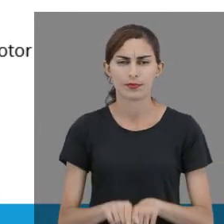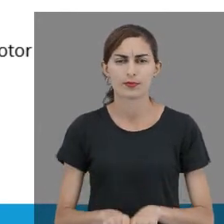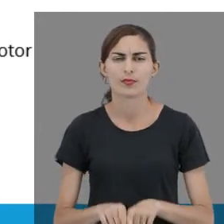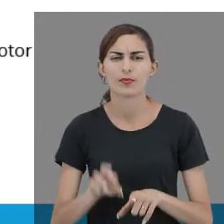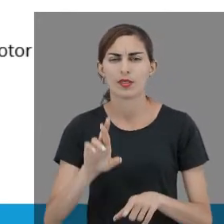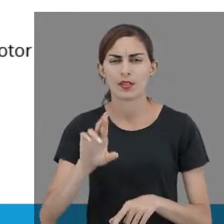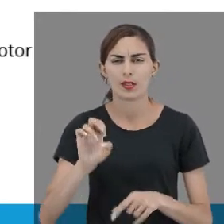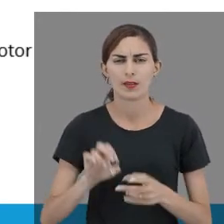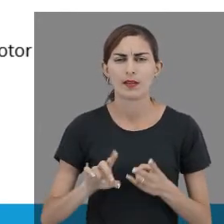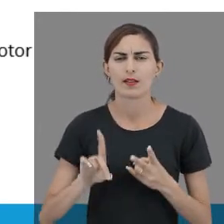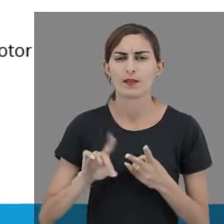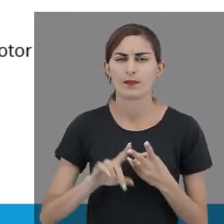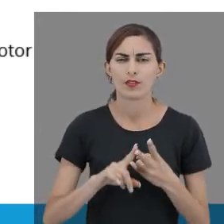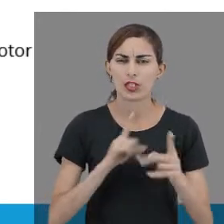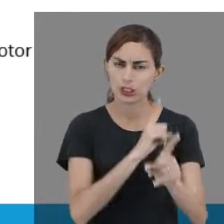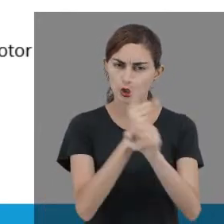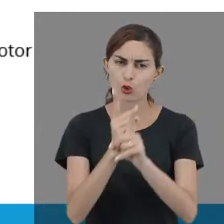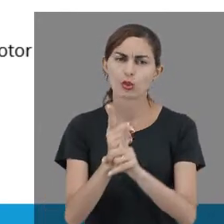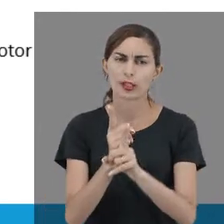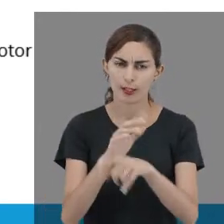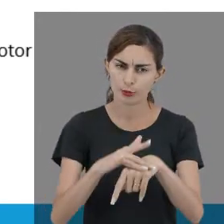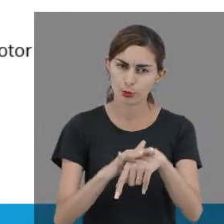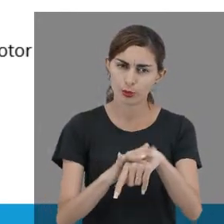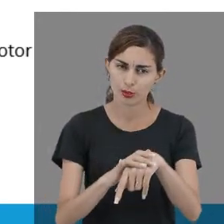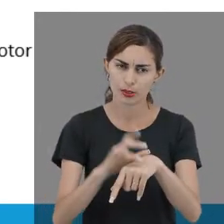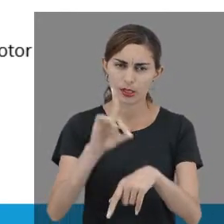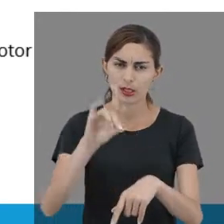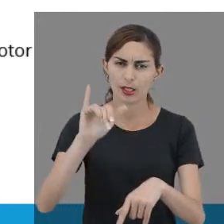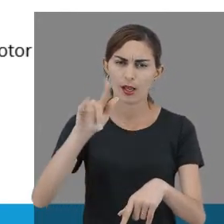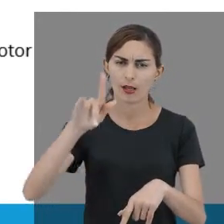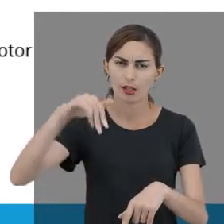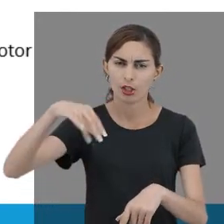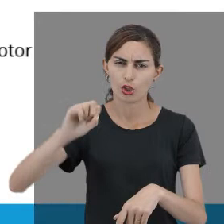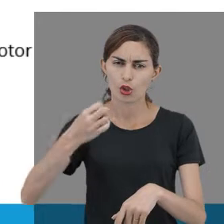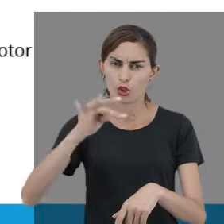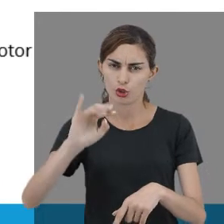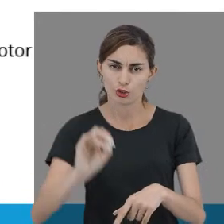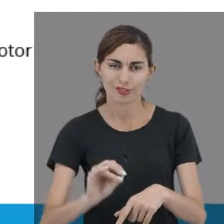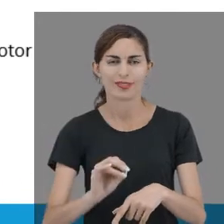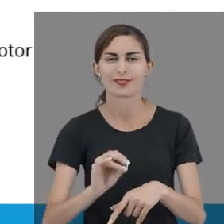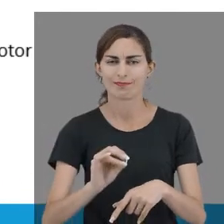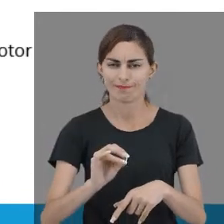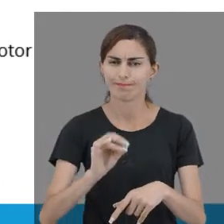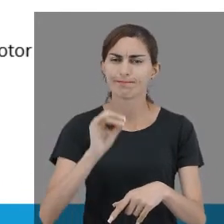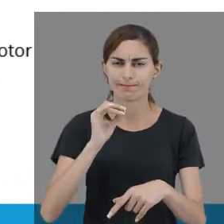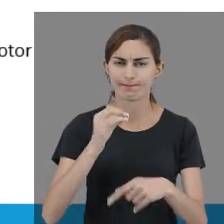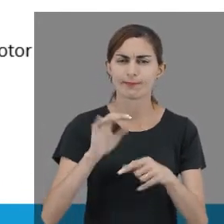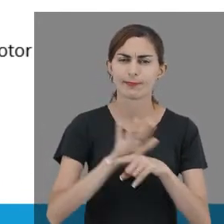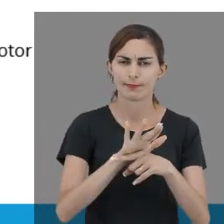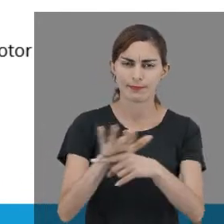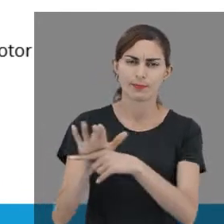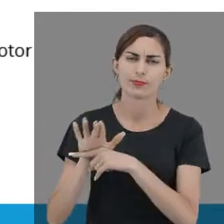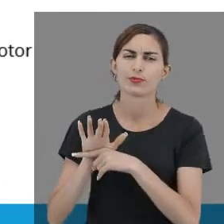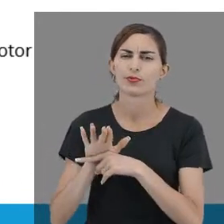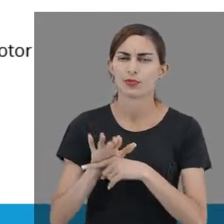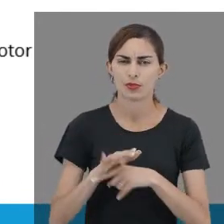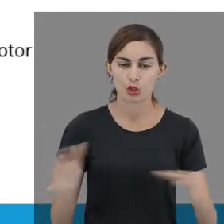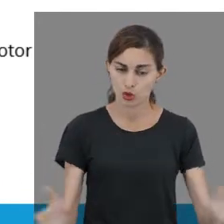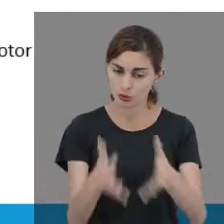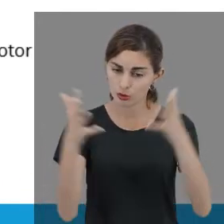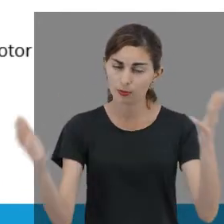detenção. O desafio da rede de detenção é garantir o diagnóstico necessário para essas